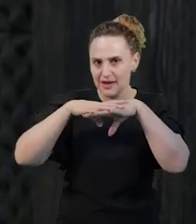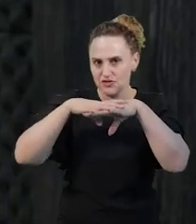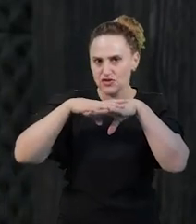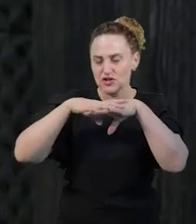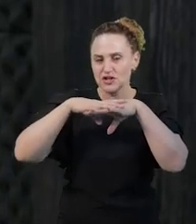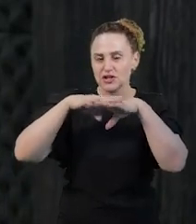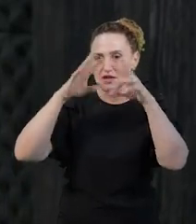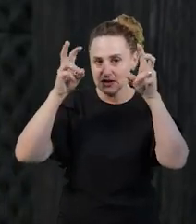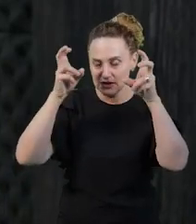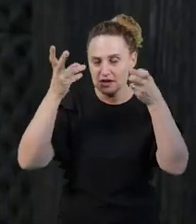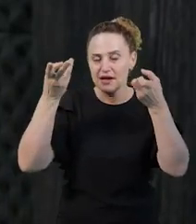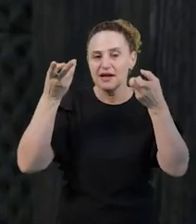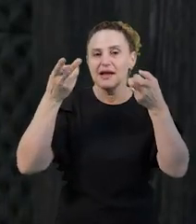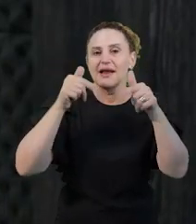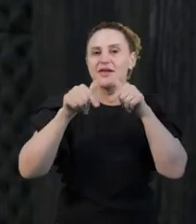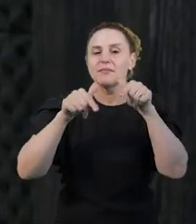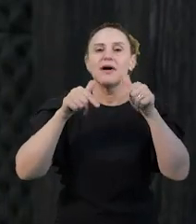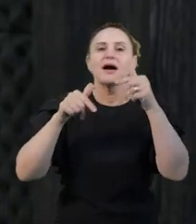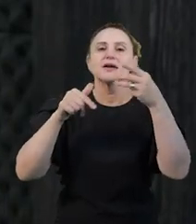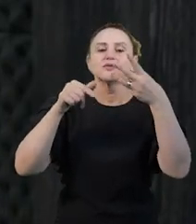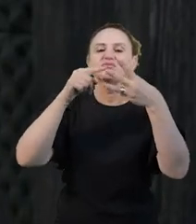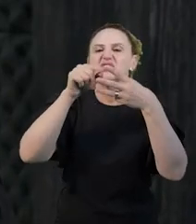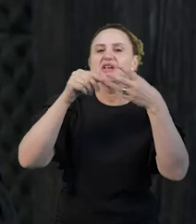até quatro pessoas.